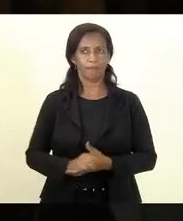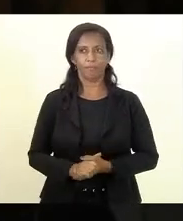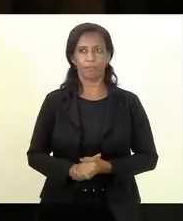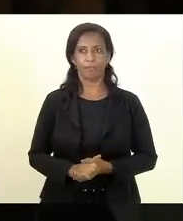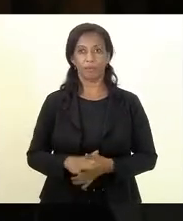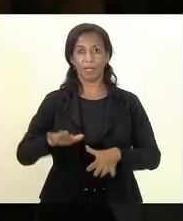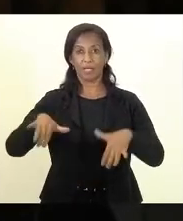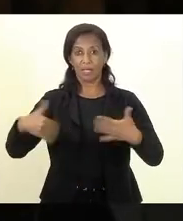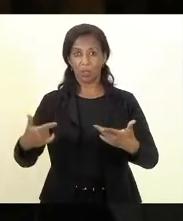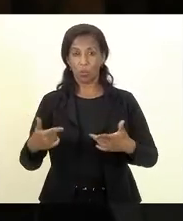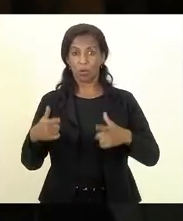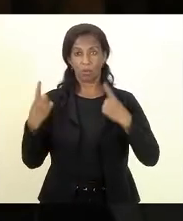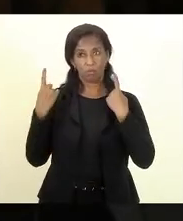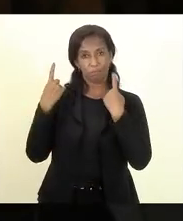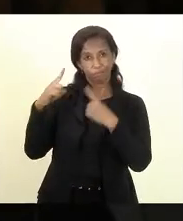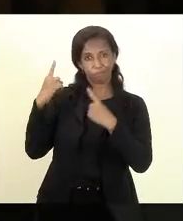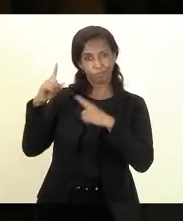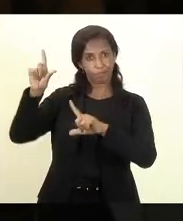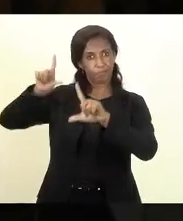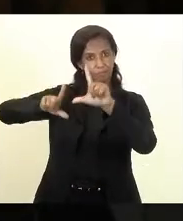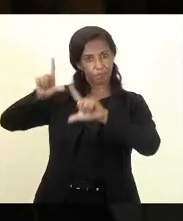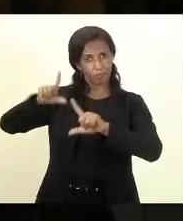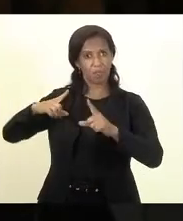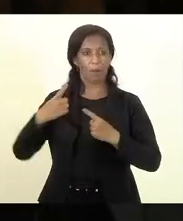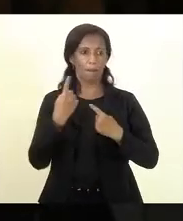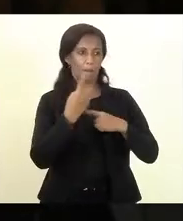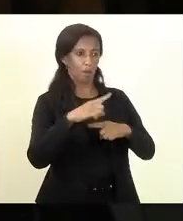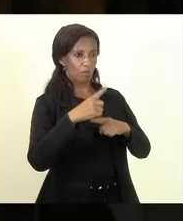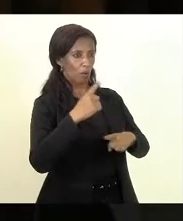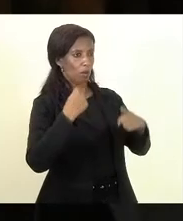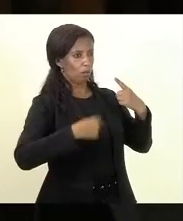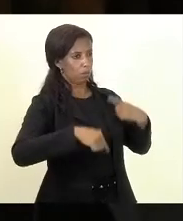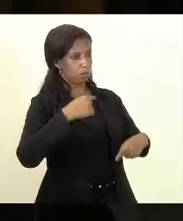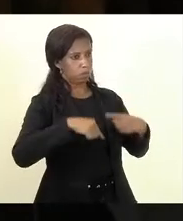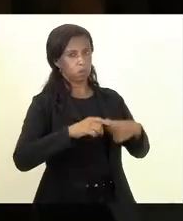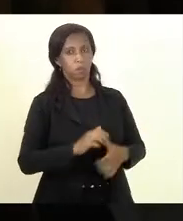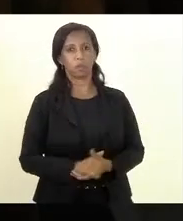ele pauta a mídia, pauta os políticos,